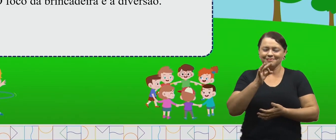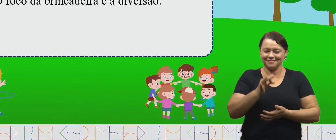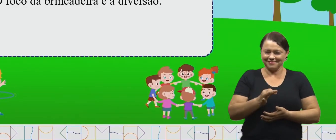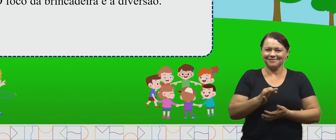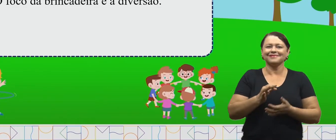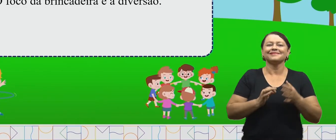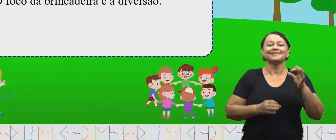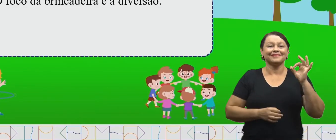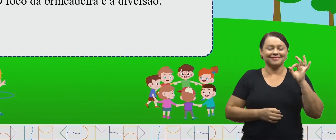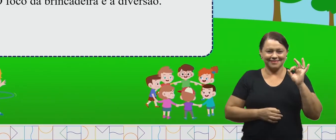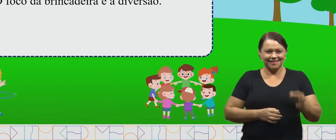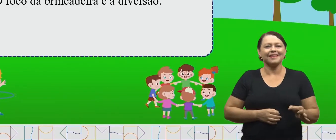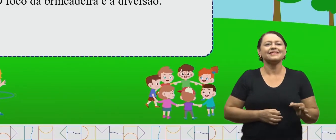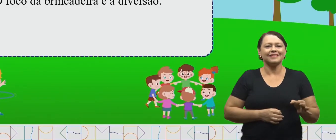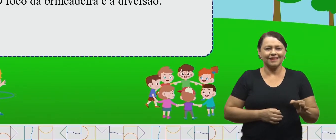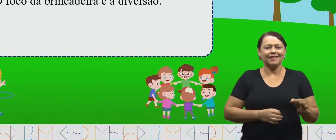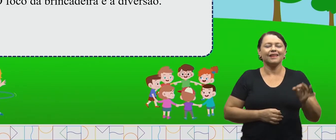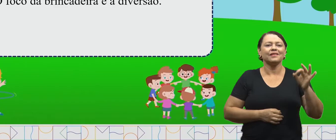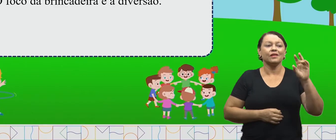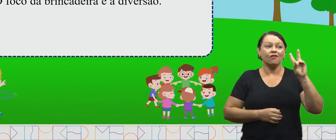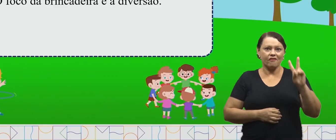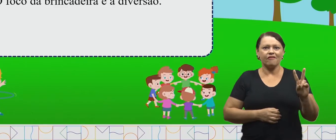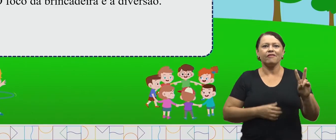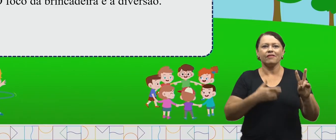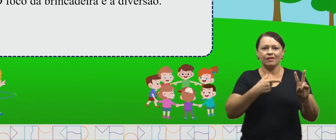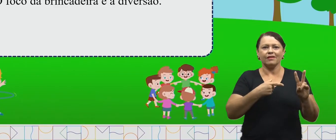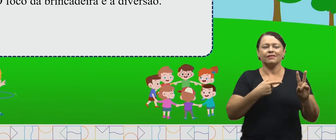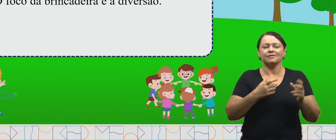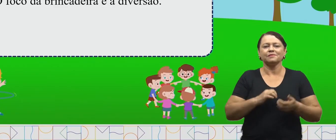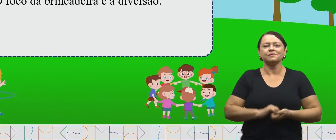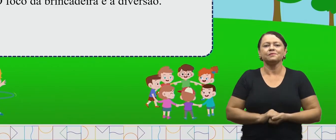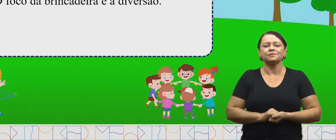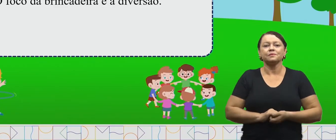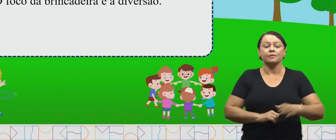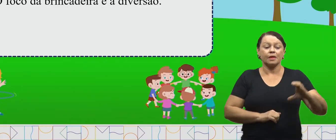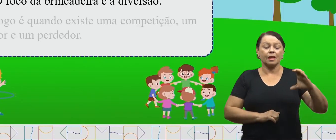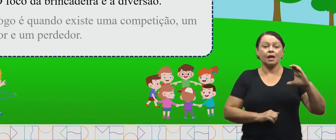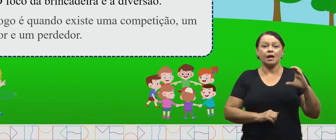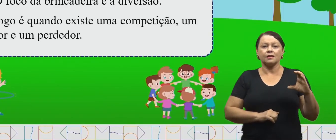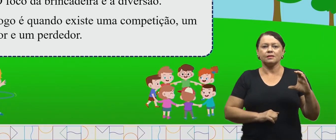verdadeira. O foco da brincadeira é a diversão. Vamos ver a alternativa C.